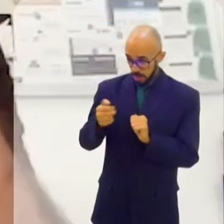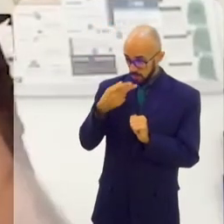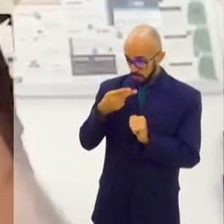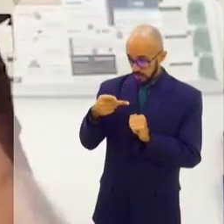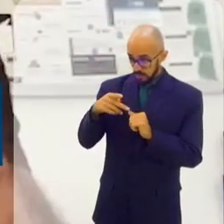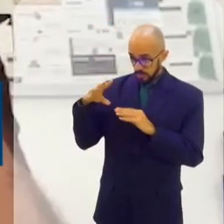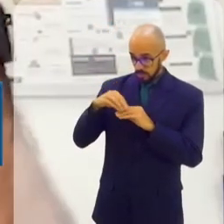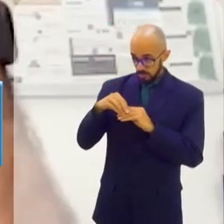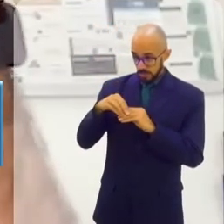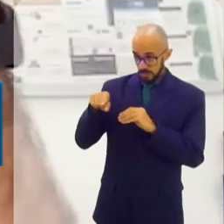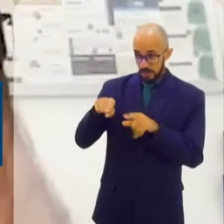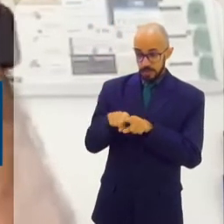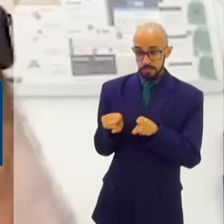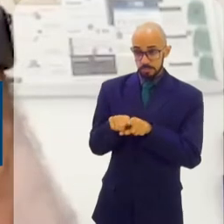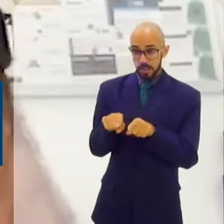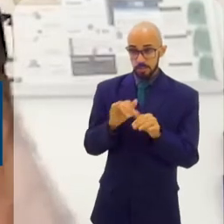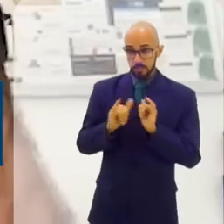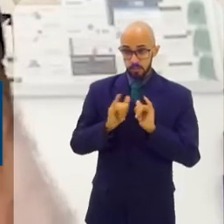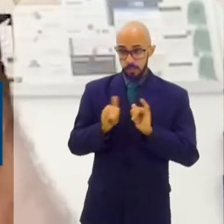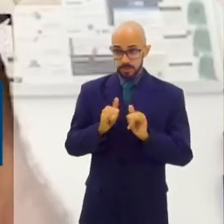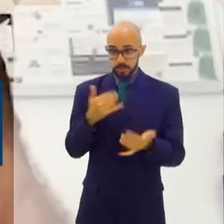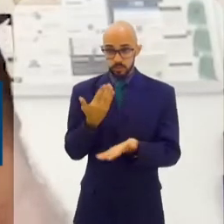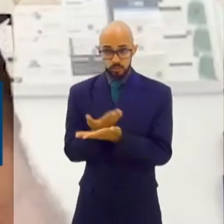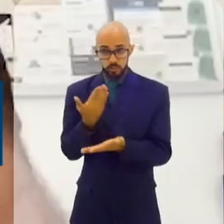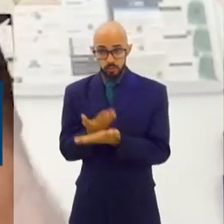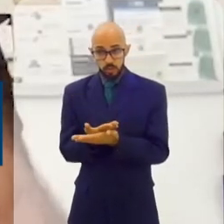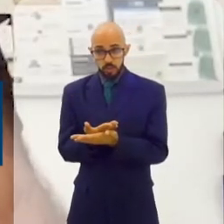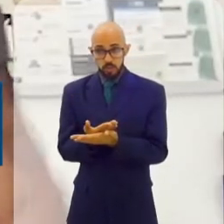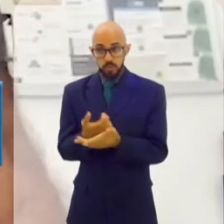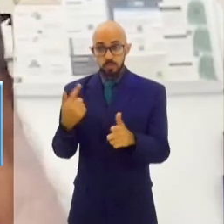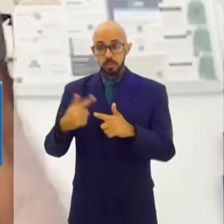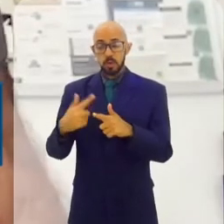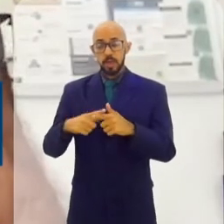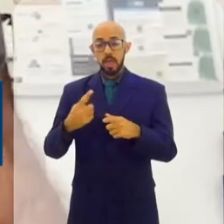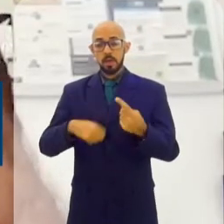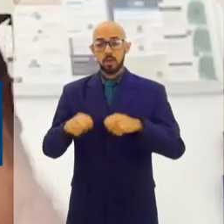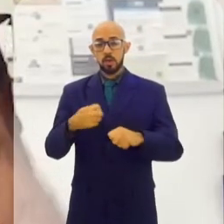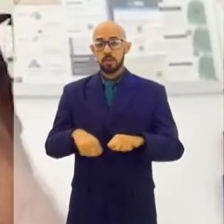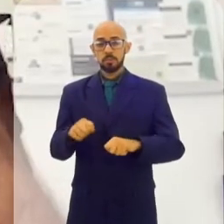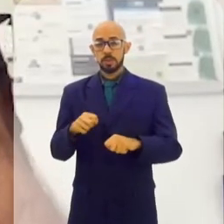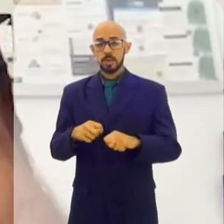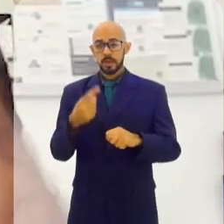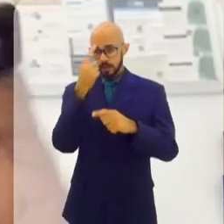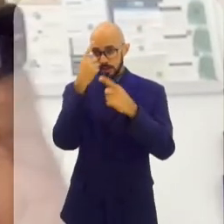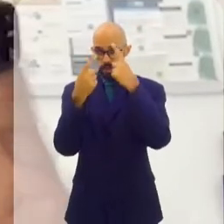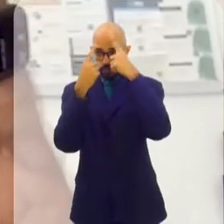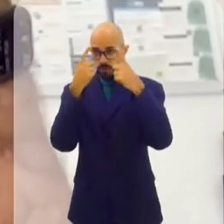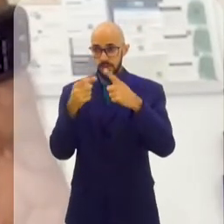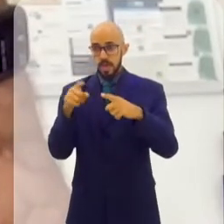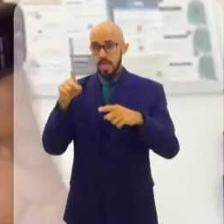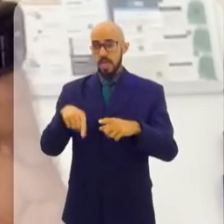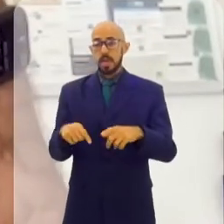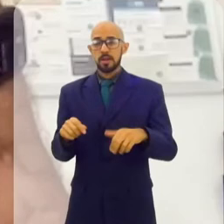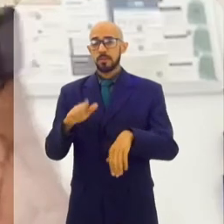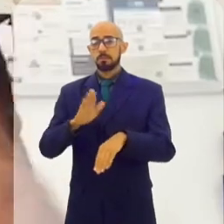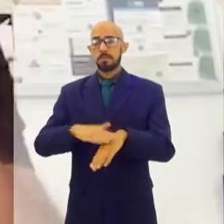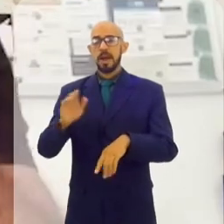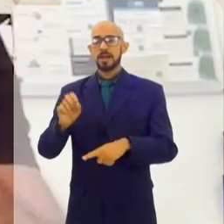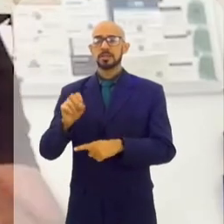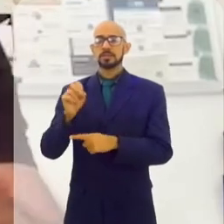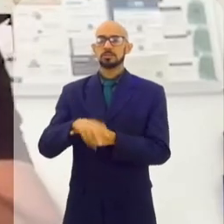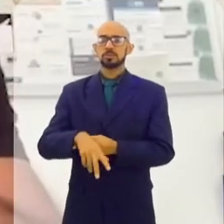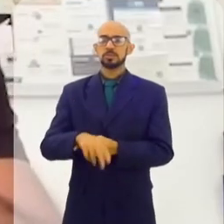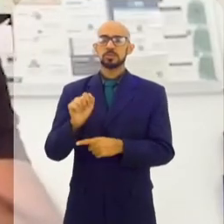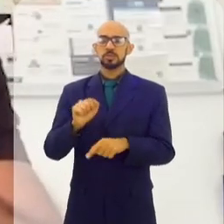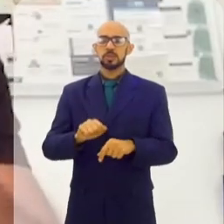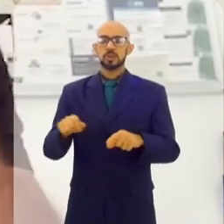posso colocar um dado rapidinho do estudo, que a economia criativa é quem mais emprega os jovens,